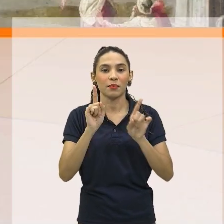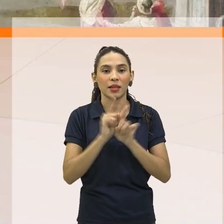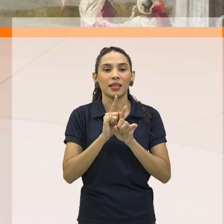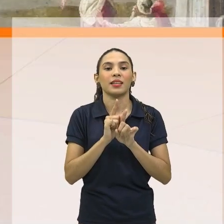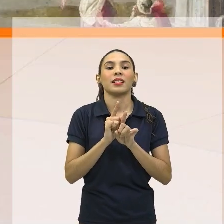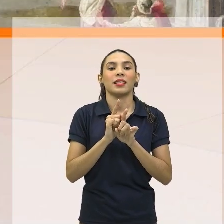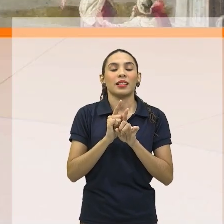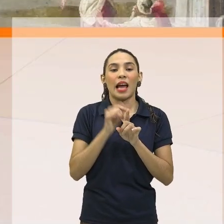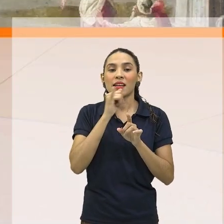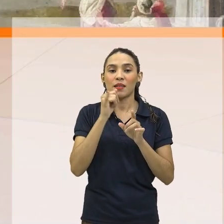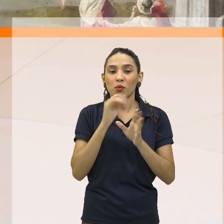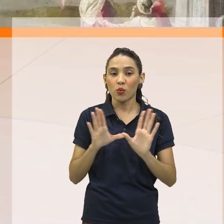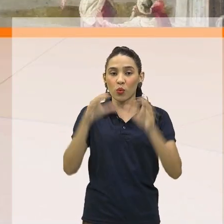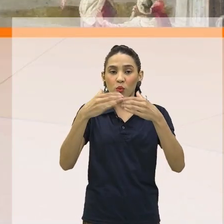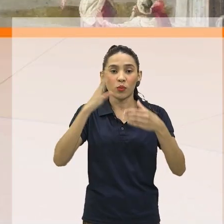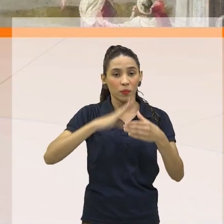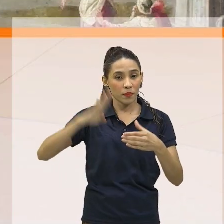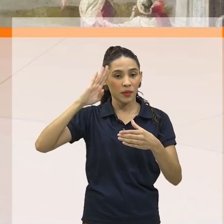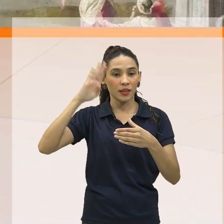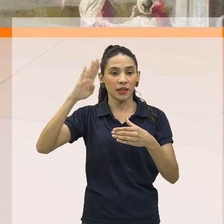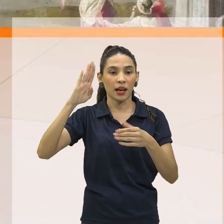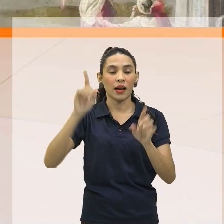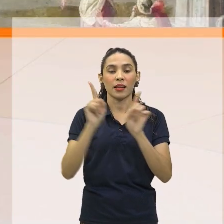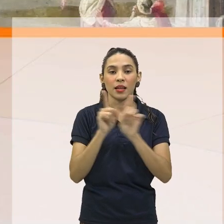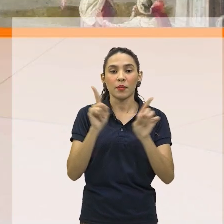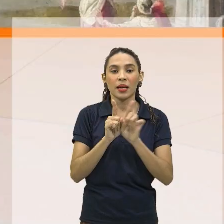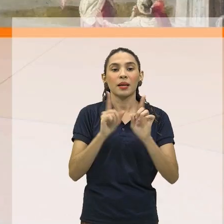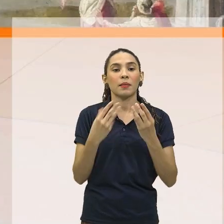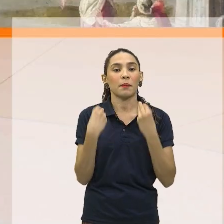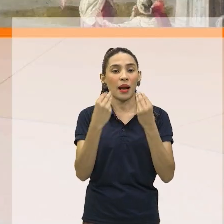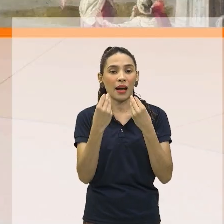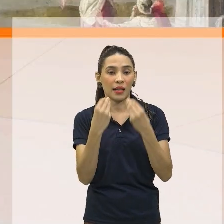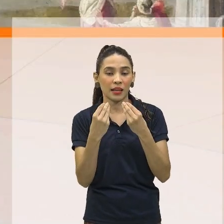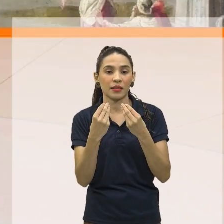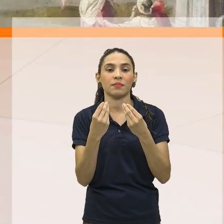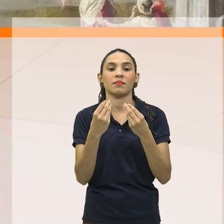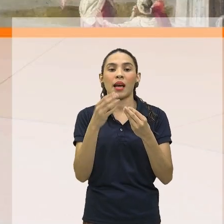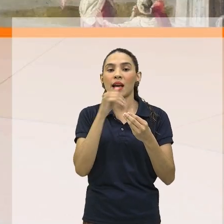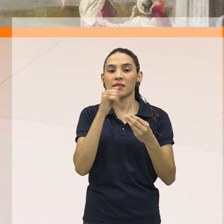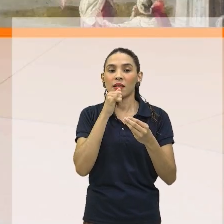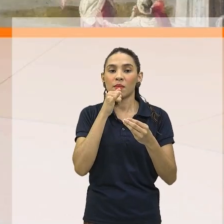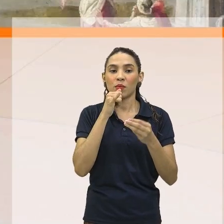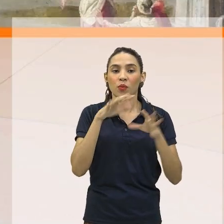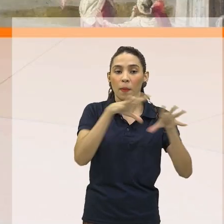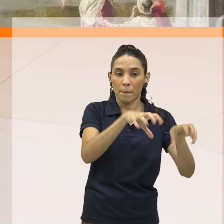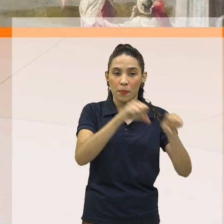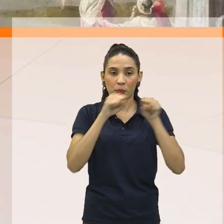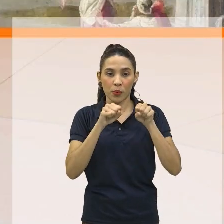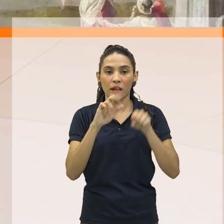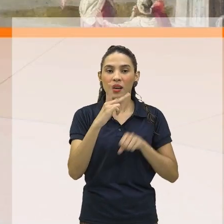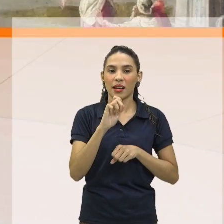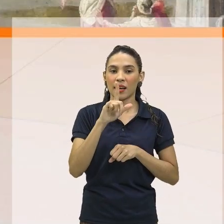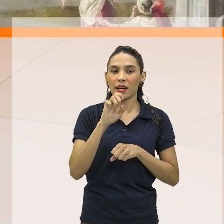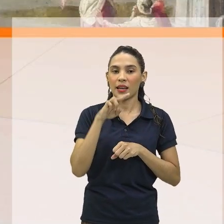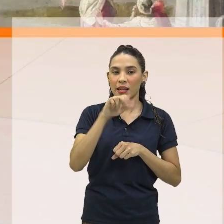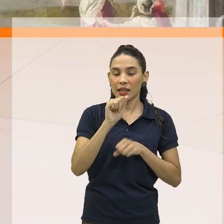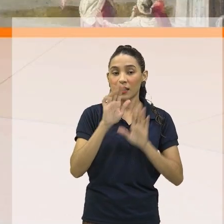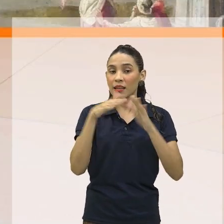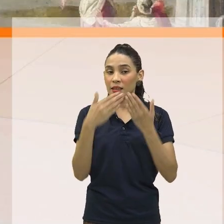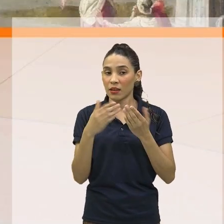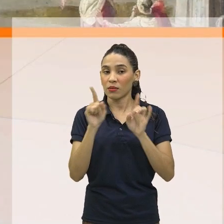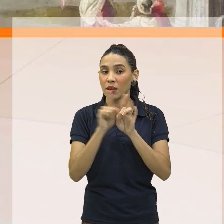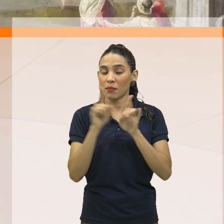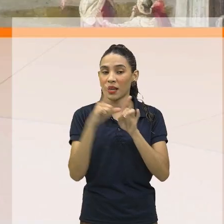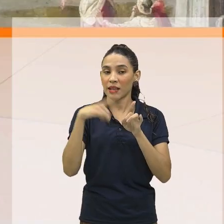exército para justamente, né, retomar Helena. E você tem, durante esse